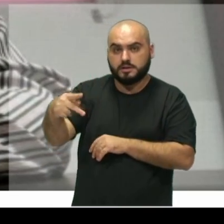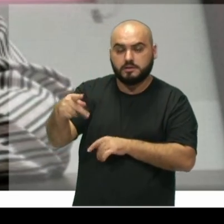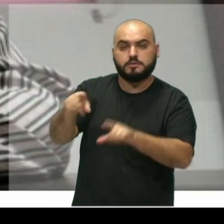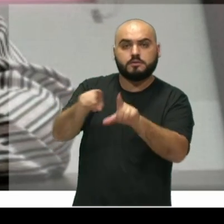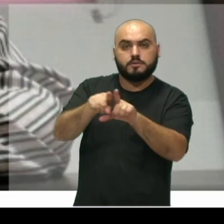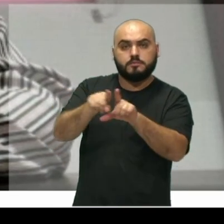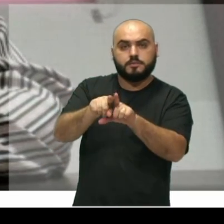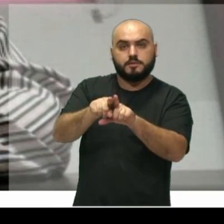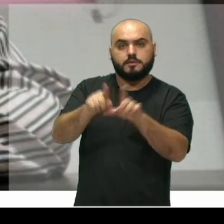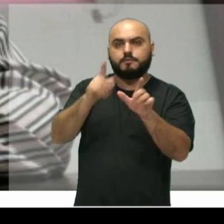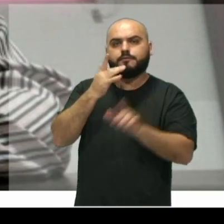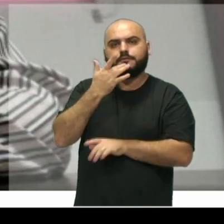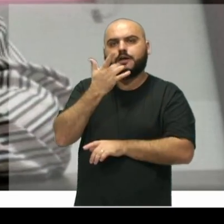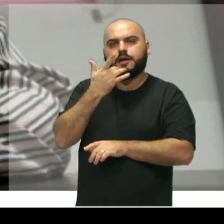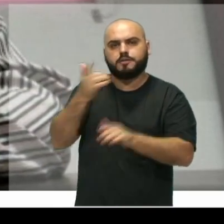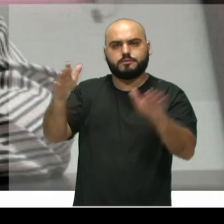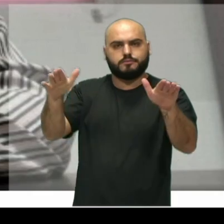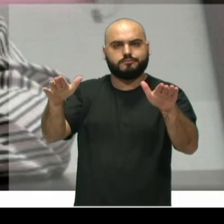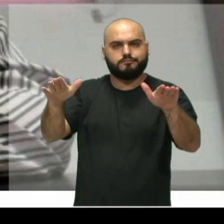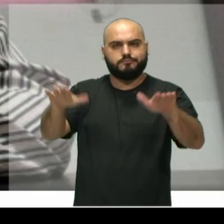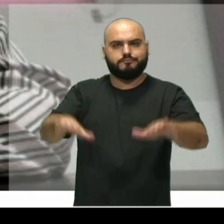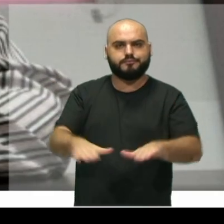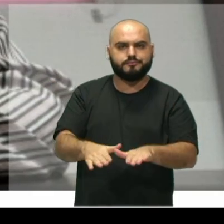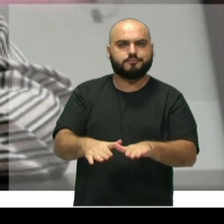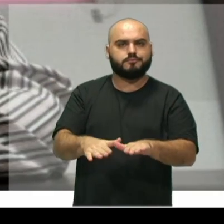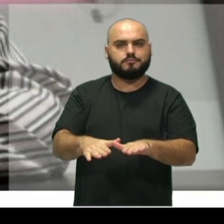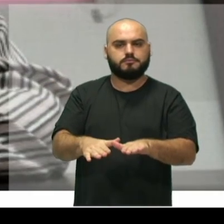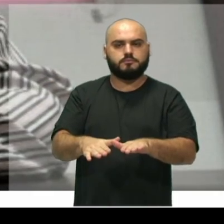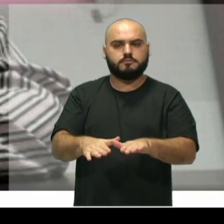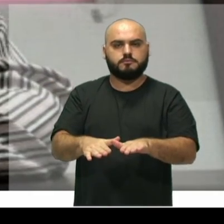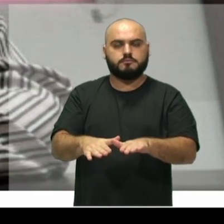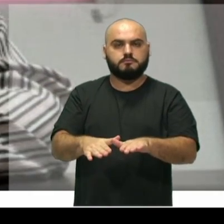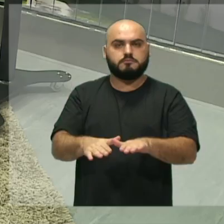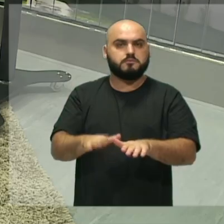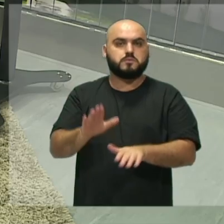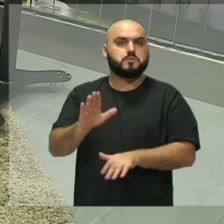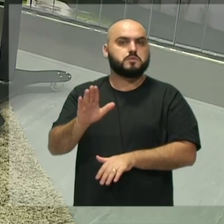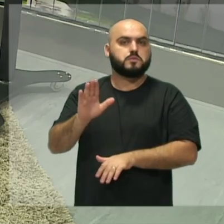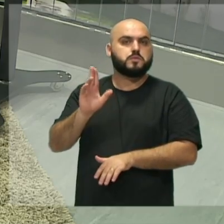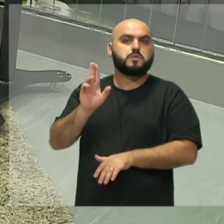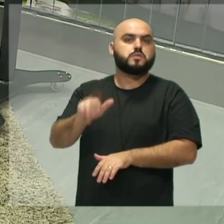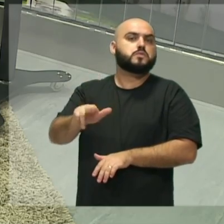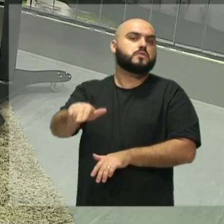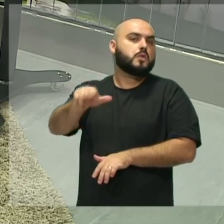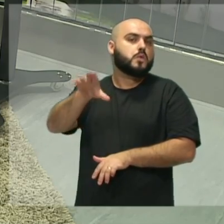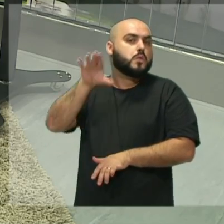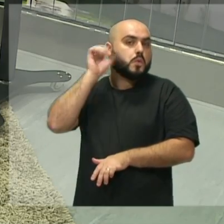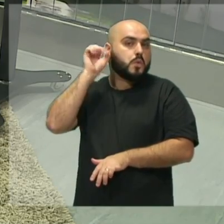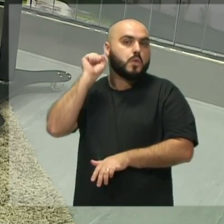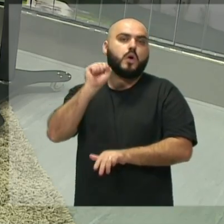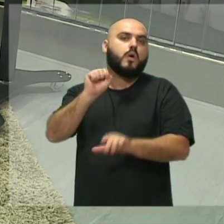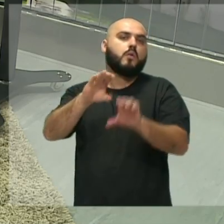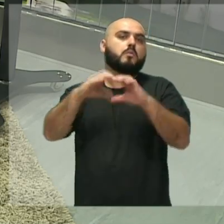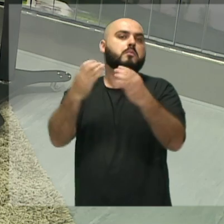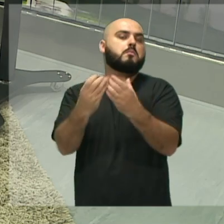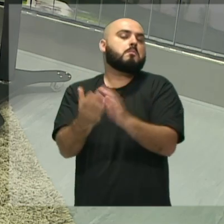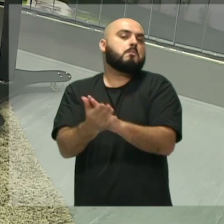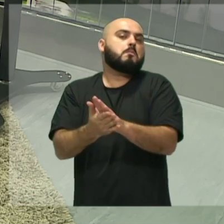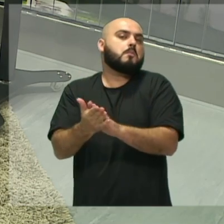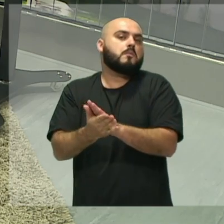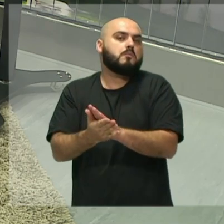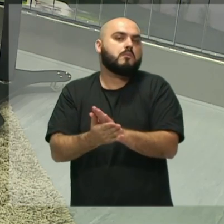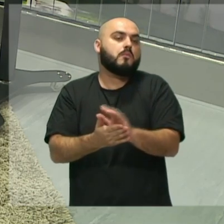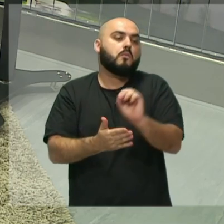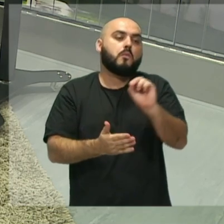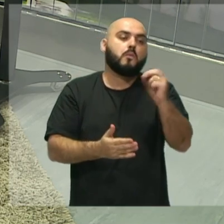que cede com facilidade, e nenhum deles foram ouvidos de maneira pelo menos a ouvi-los